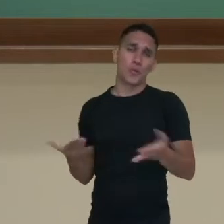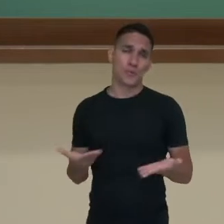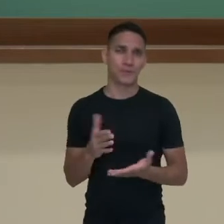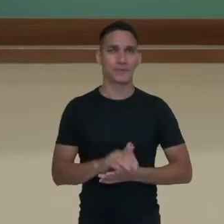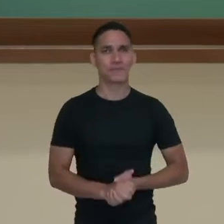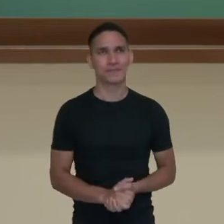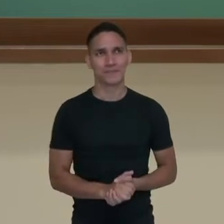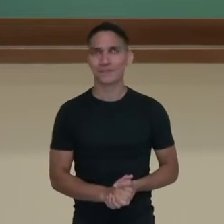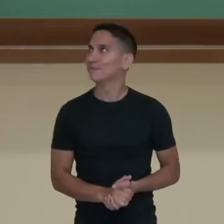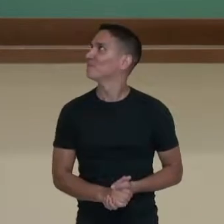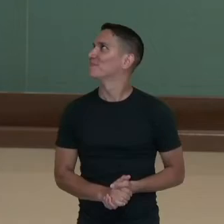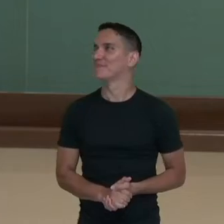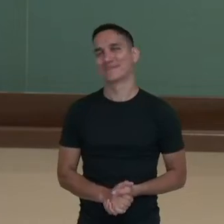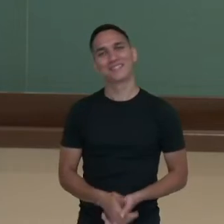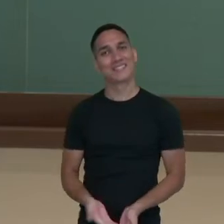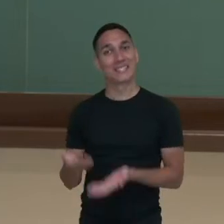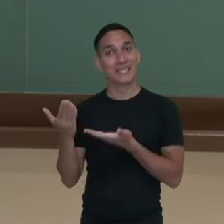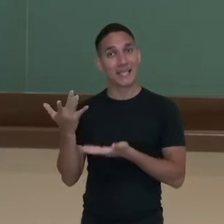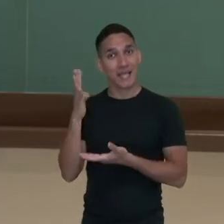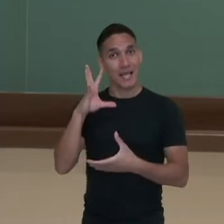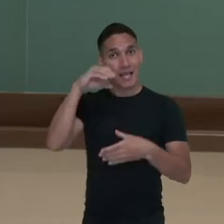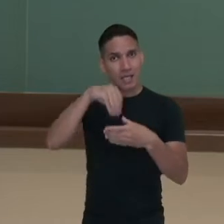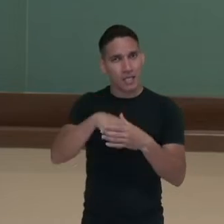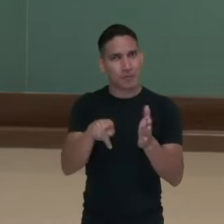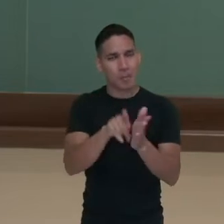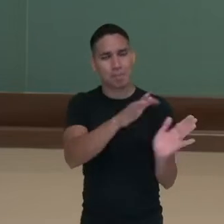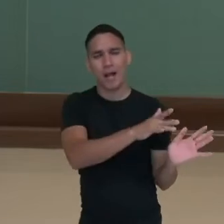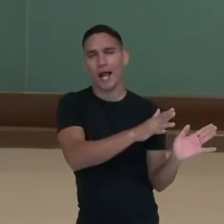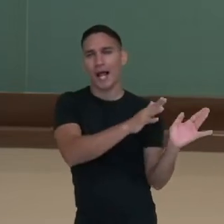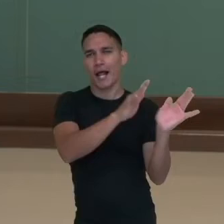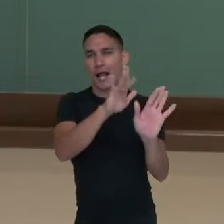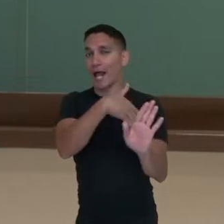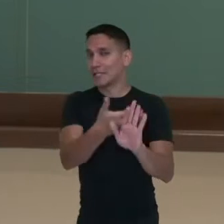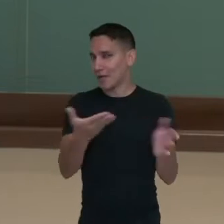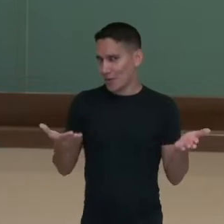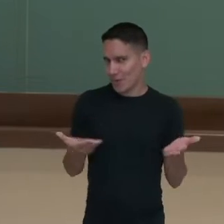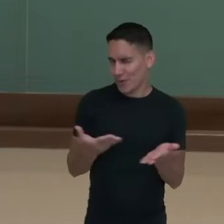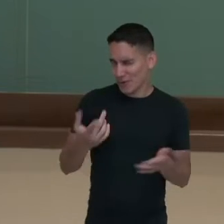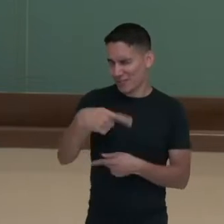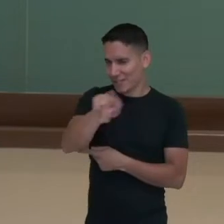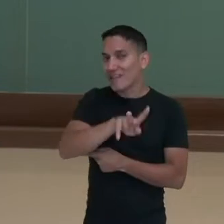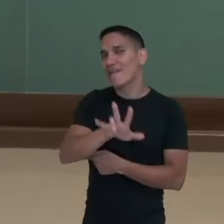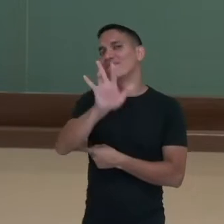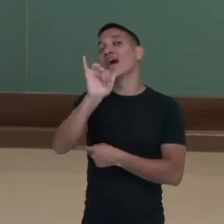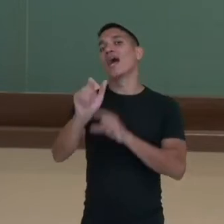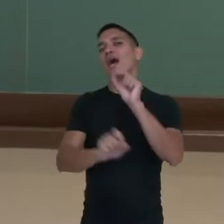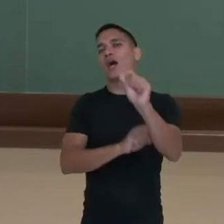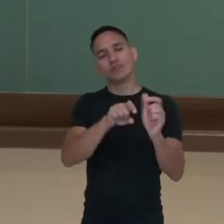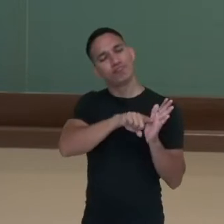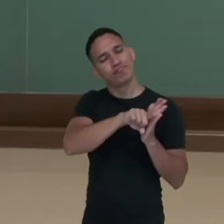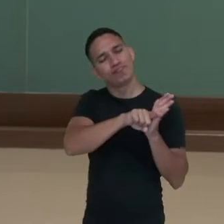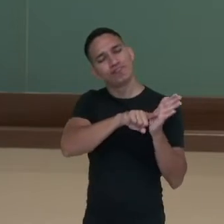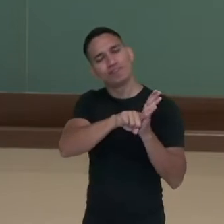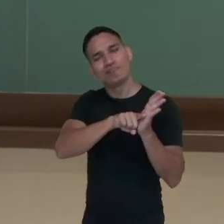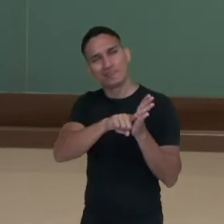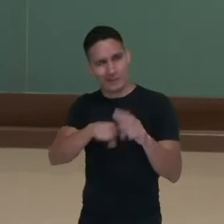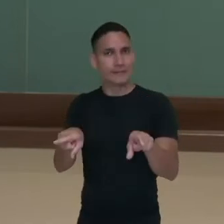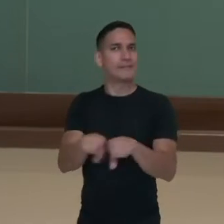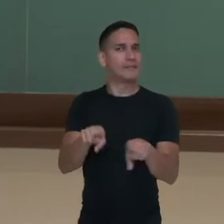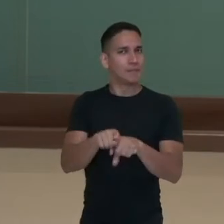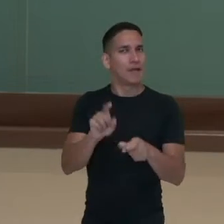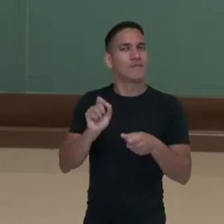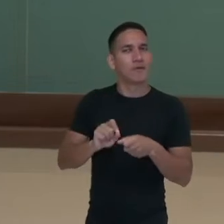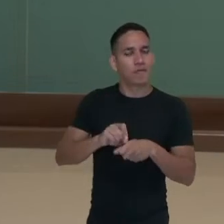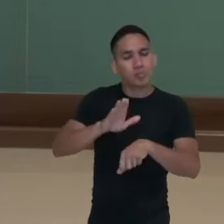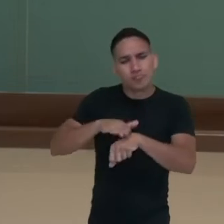hoje. E dentro aí do que nós vimos até agora, vale vocês pesquisar, fazer uma